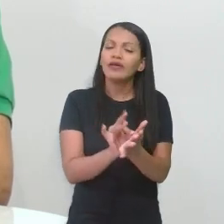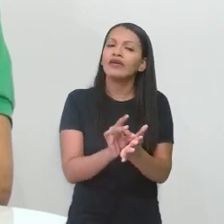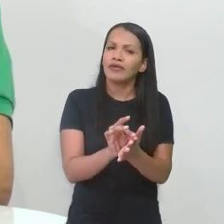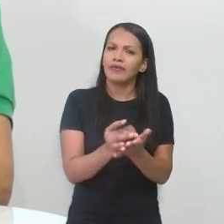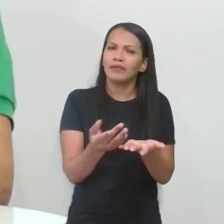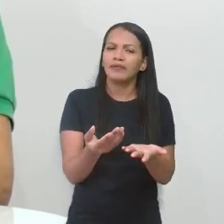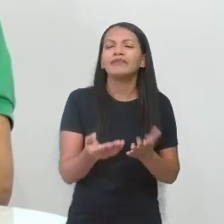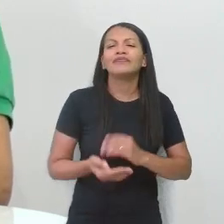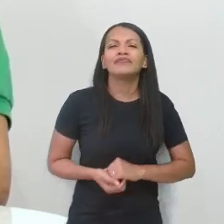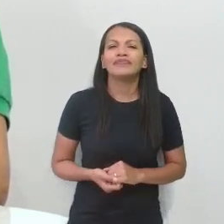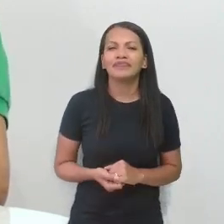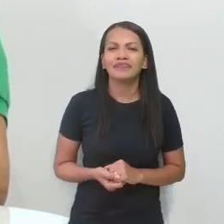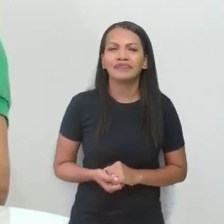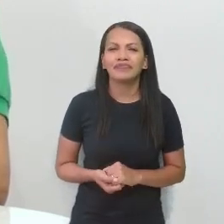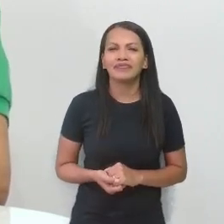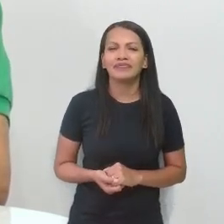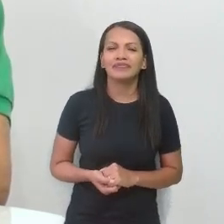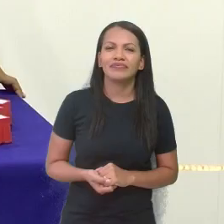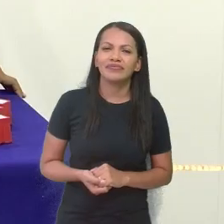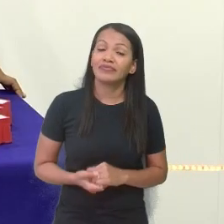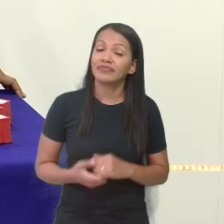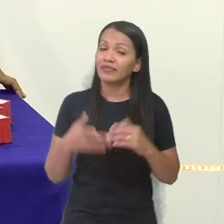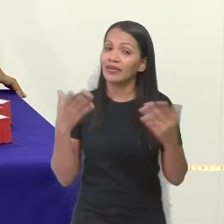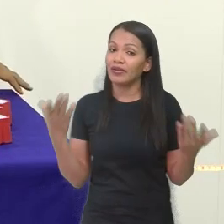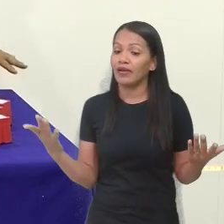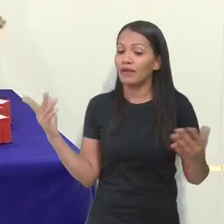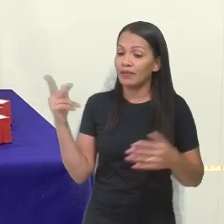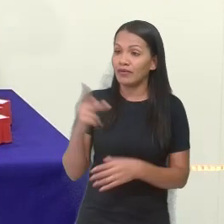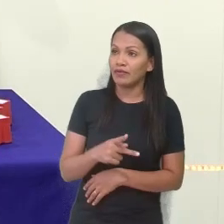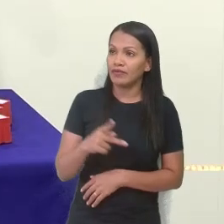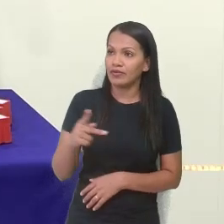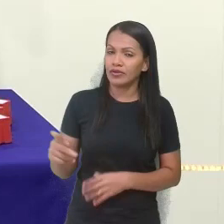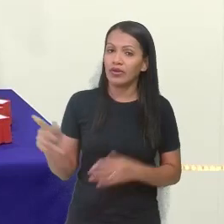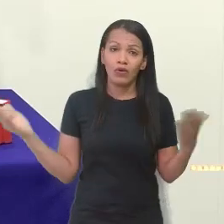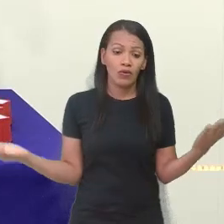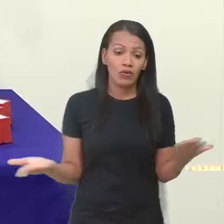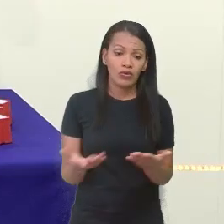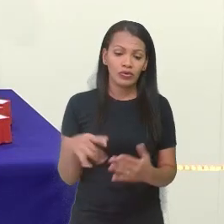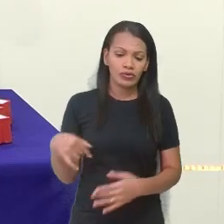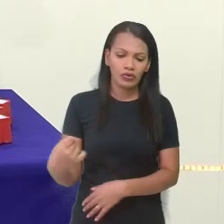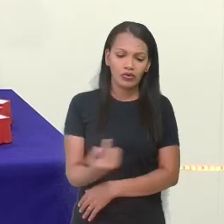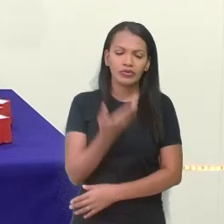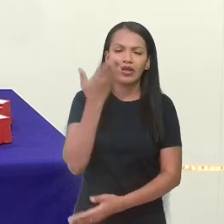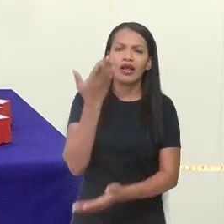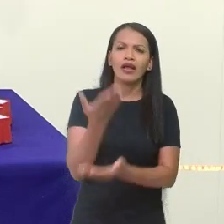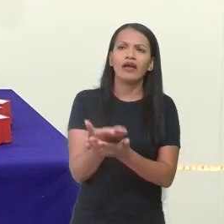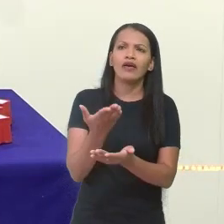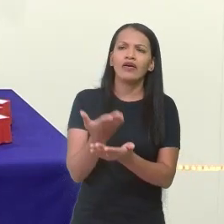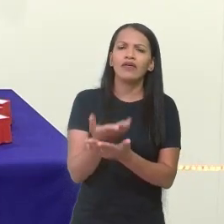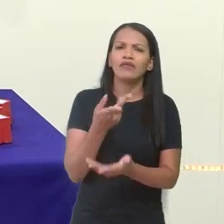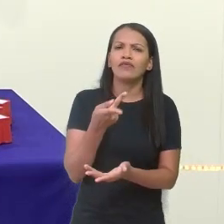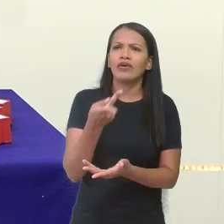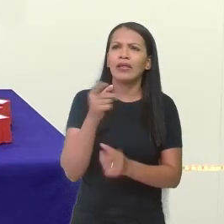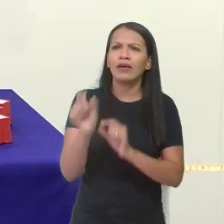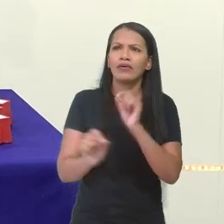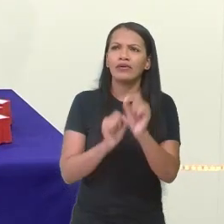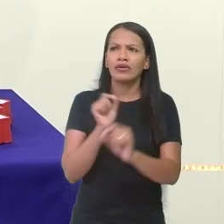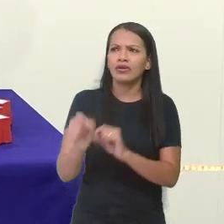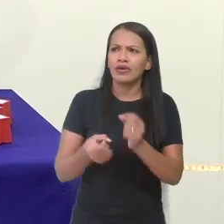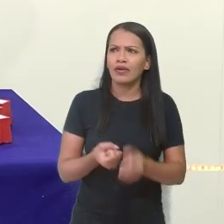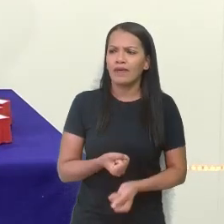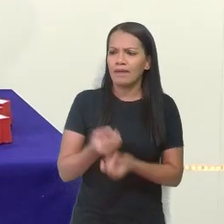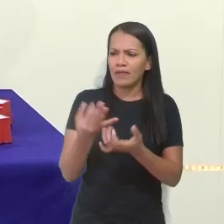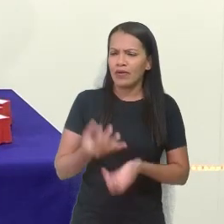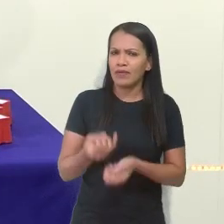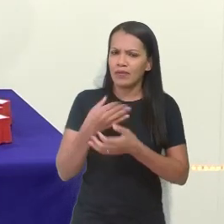Muito bem. E então, professora Keise, hoje a nossa aula, viu, professora, vai falar de poema. E